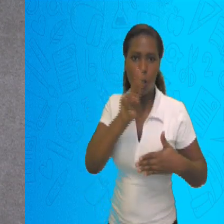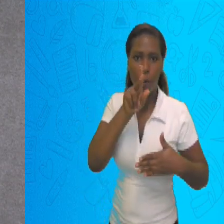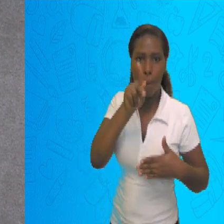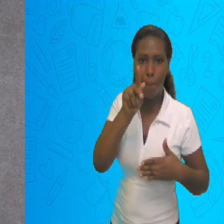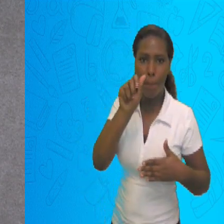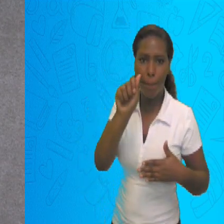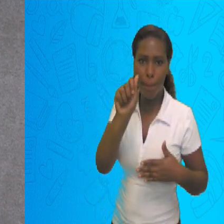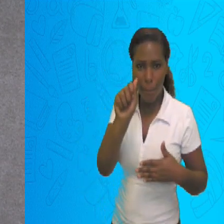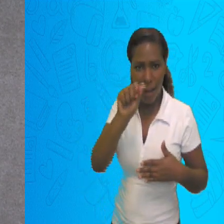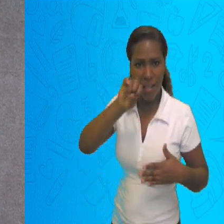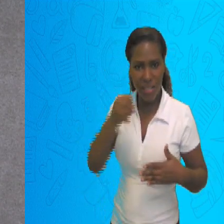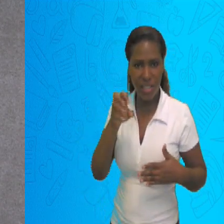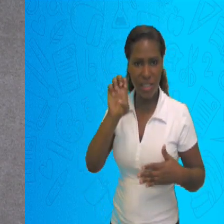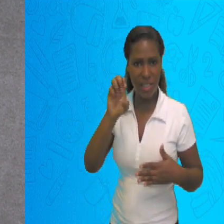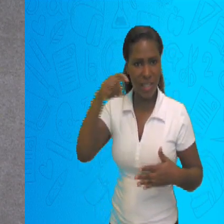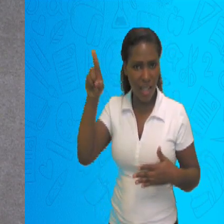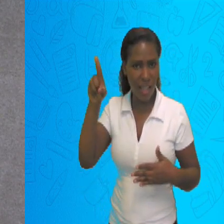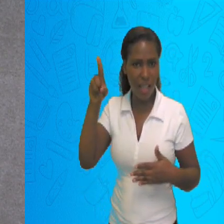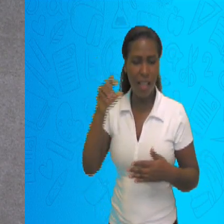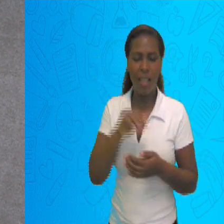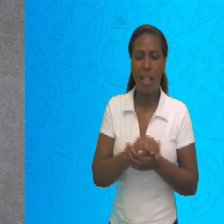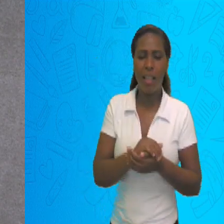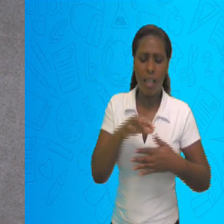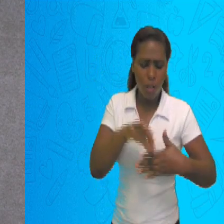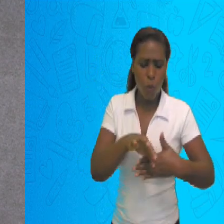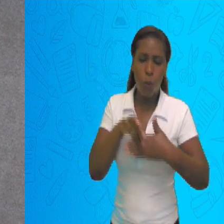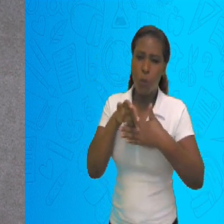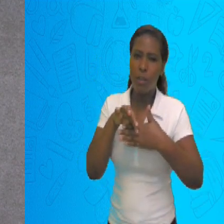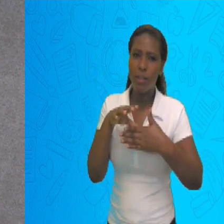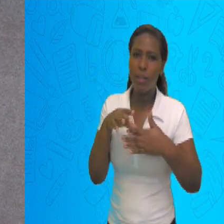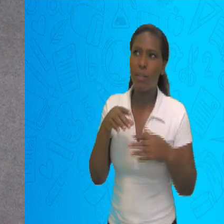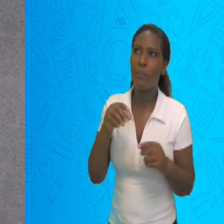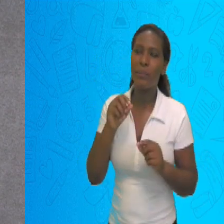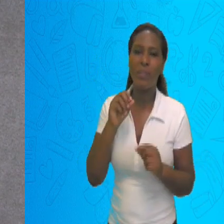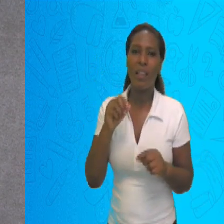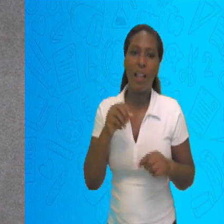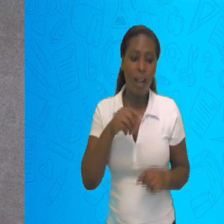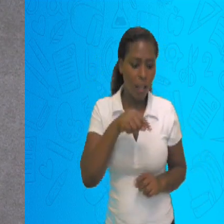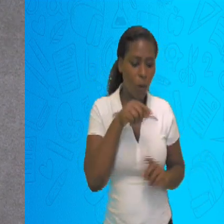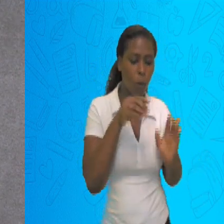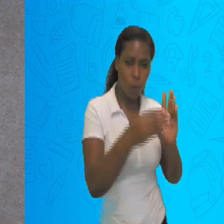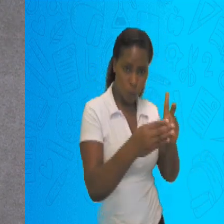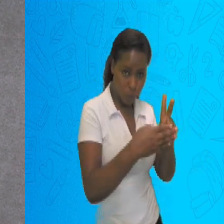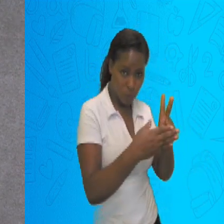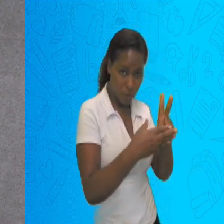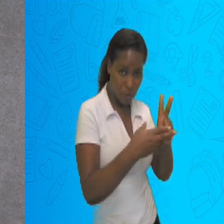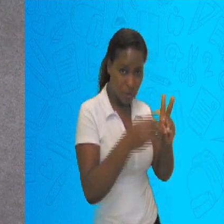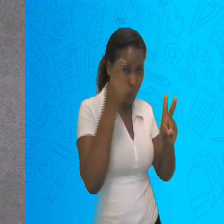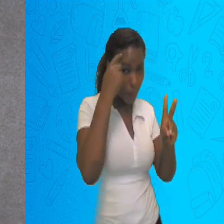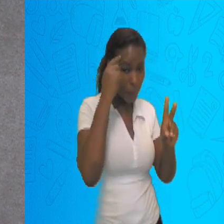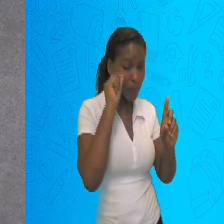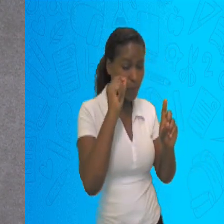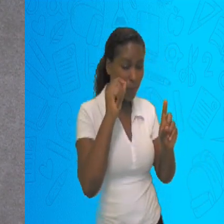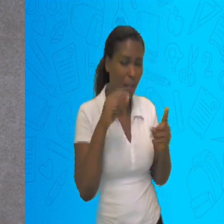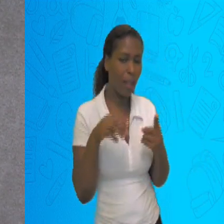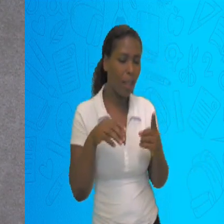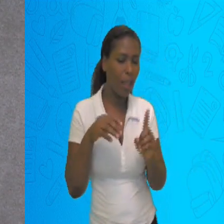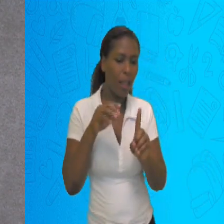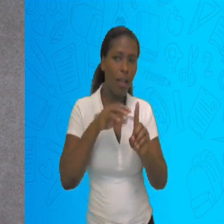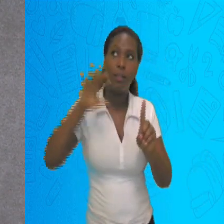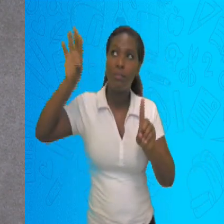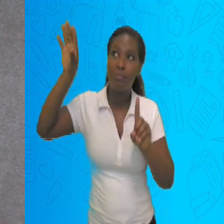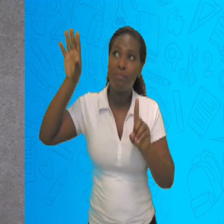entoados por índios, tribos amazônicas que utilizam também máscaras. Então, eles tinham